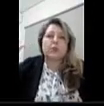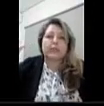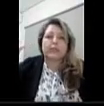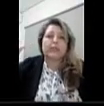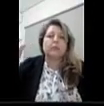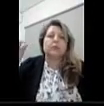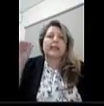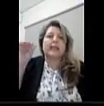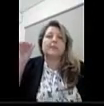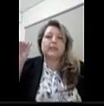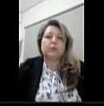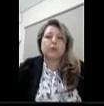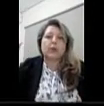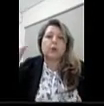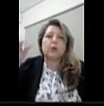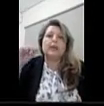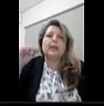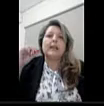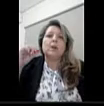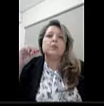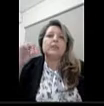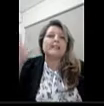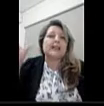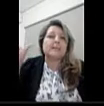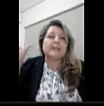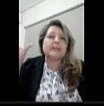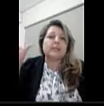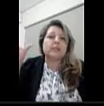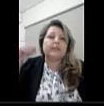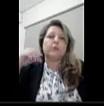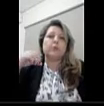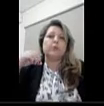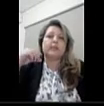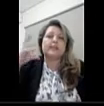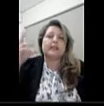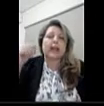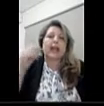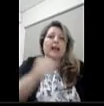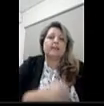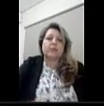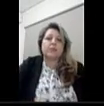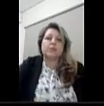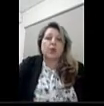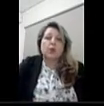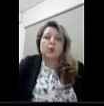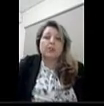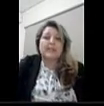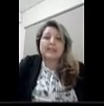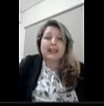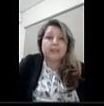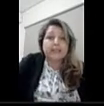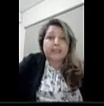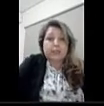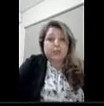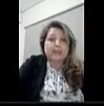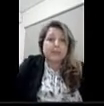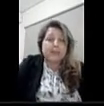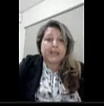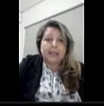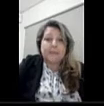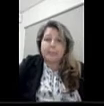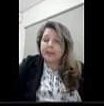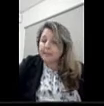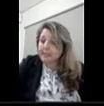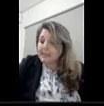giz colorido, né? Mudando a cor, utilizar bastante figuras, gráficos, utilizar vídeos